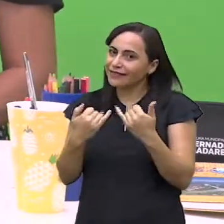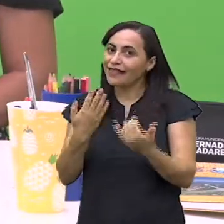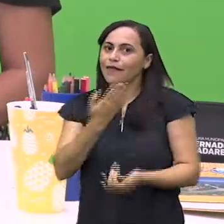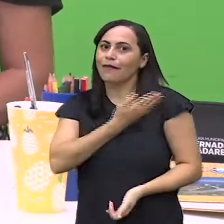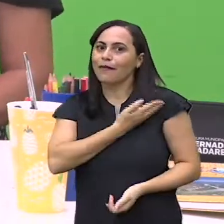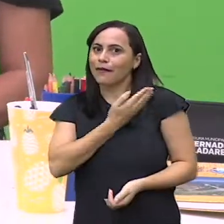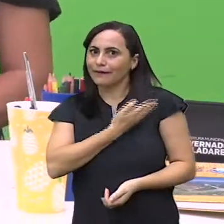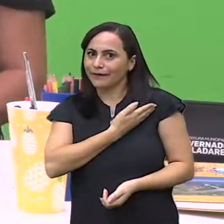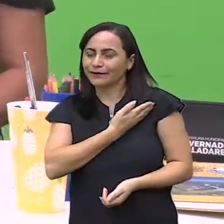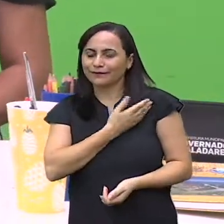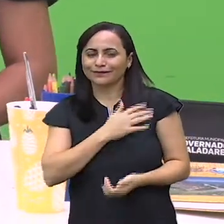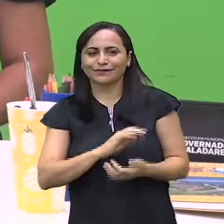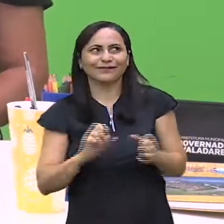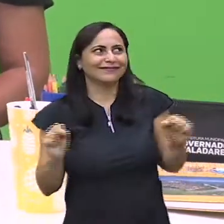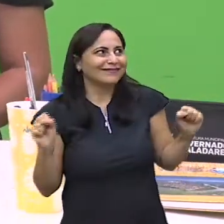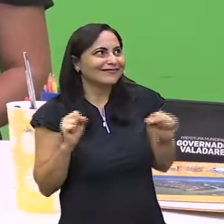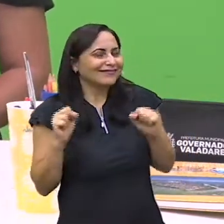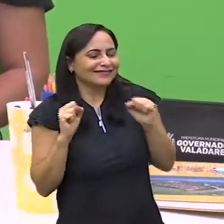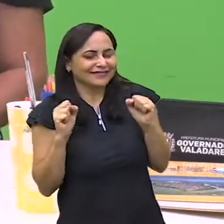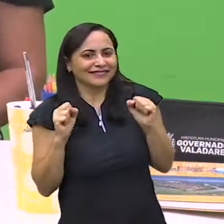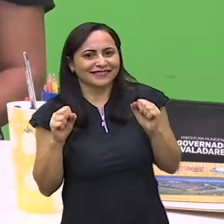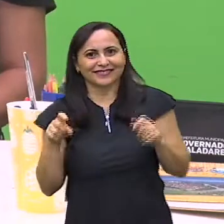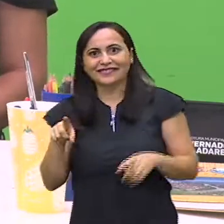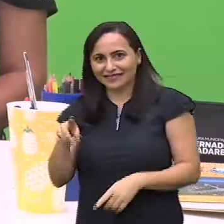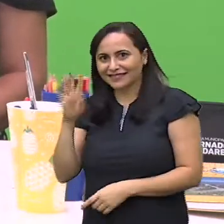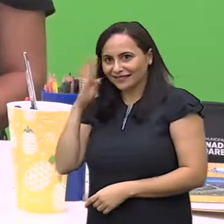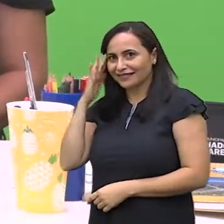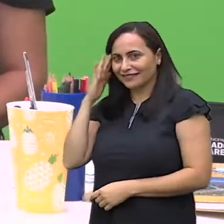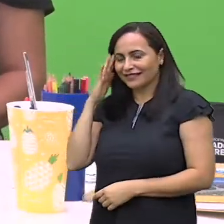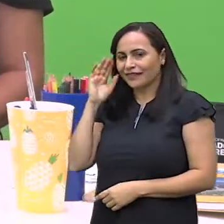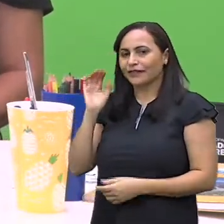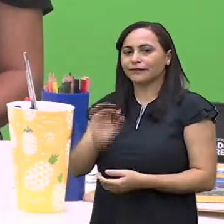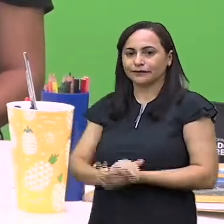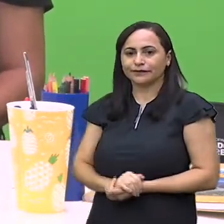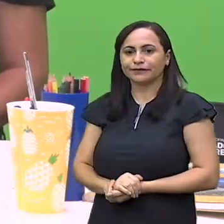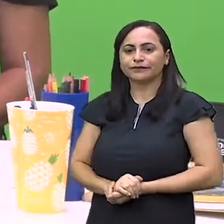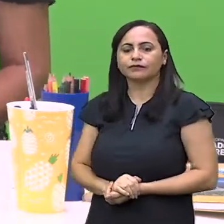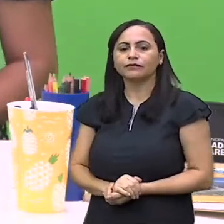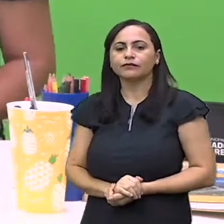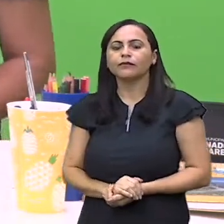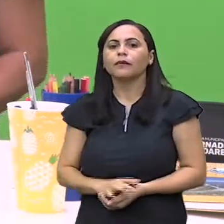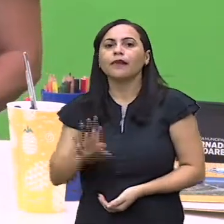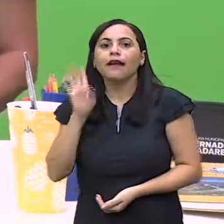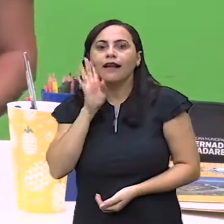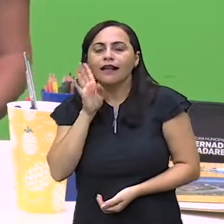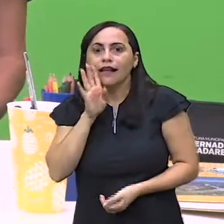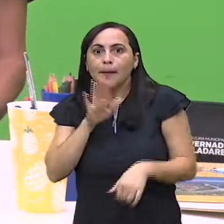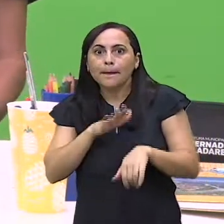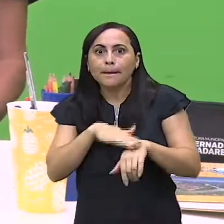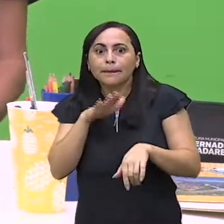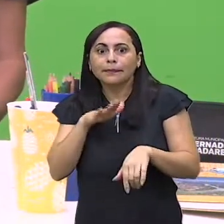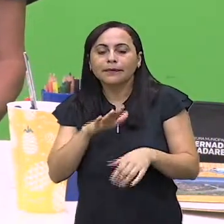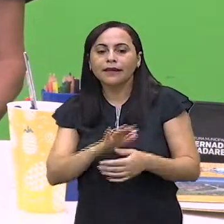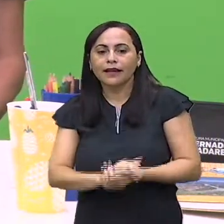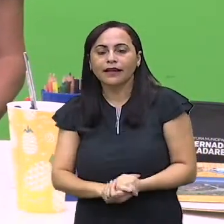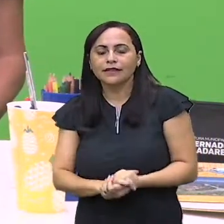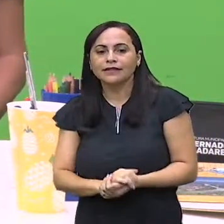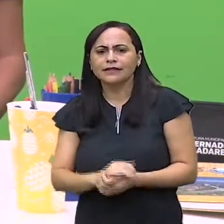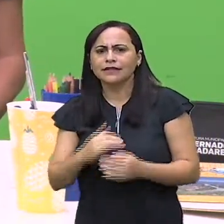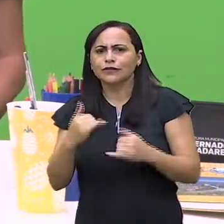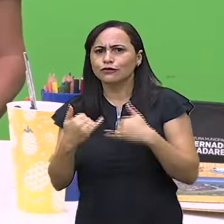Karina. Vocês entenderam, criançada? Sim, que legal. Mas sabe o que é mais legal? Desse mesmo jogo,